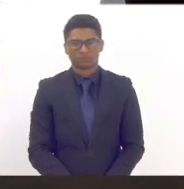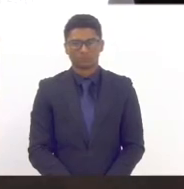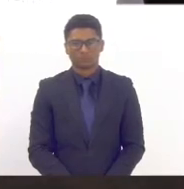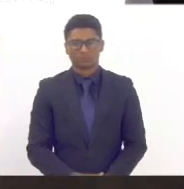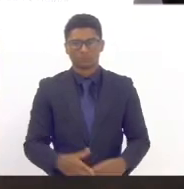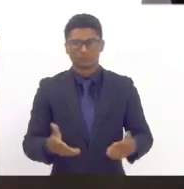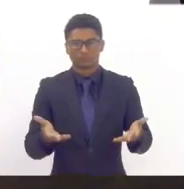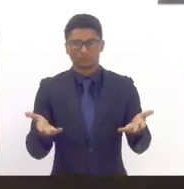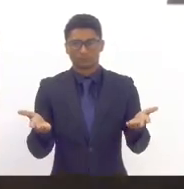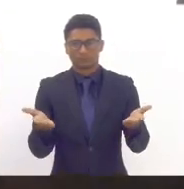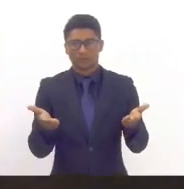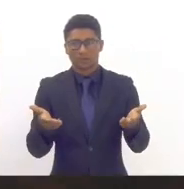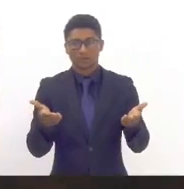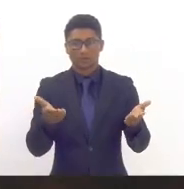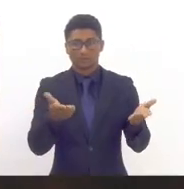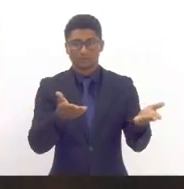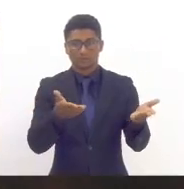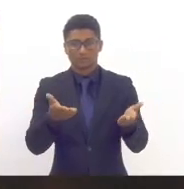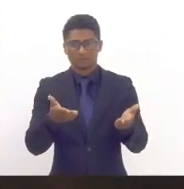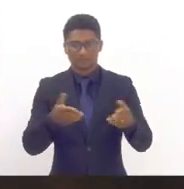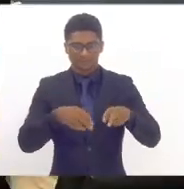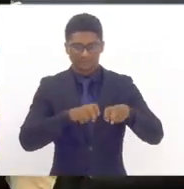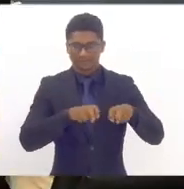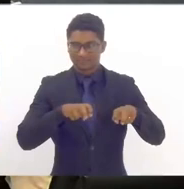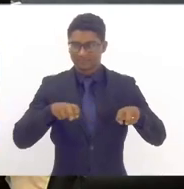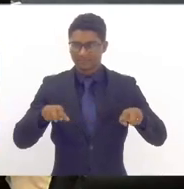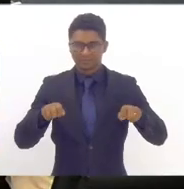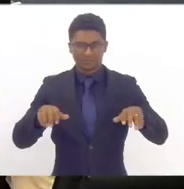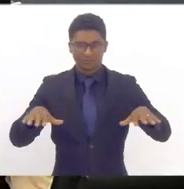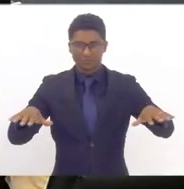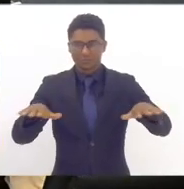E agora eu vou passar a palavra aqui à mesa.